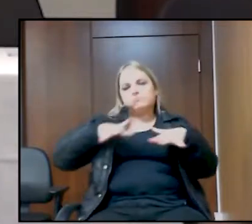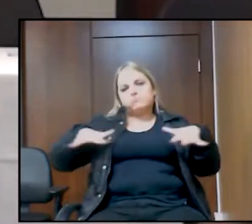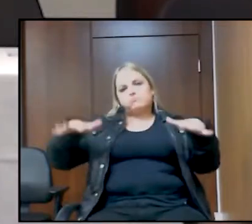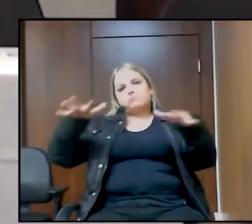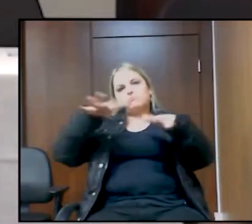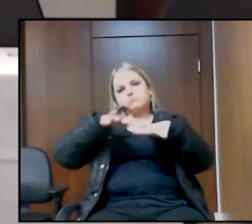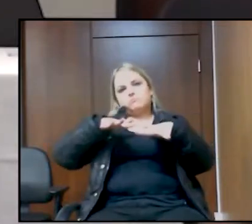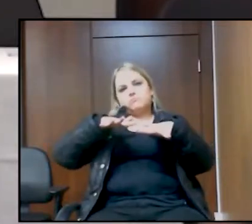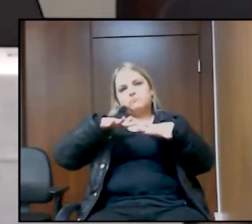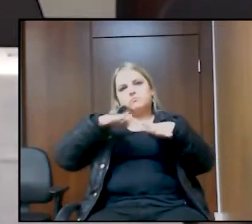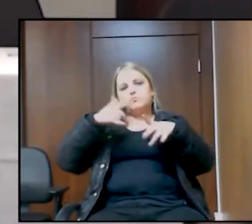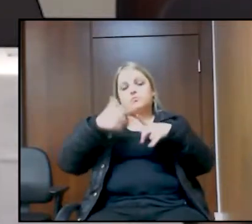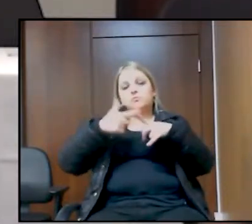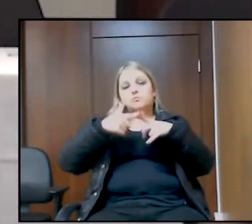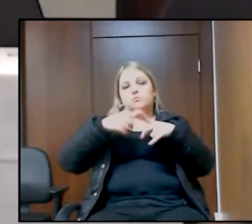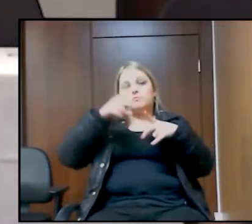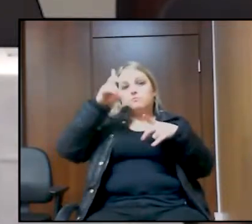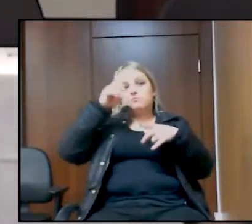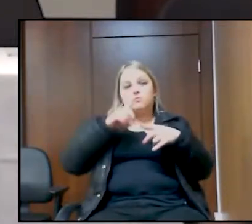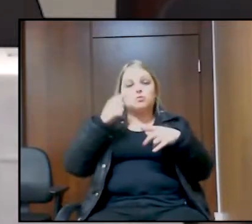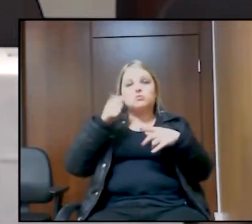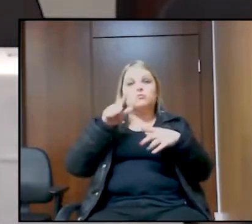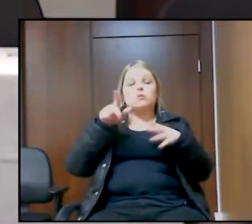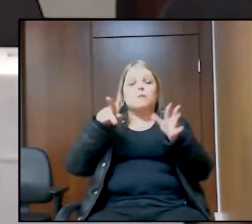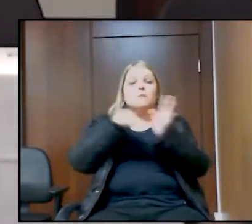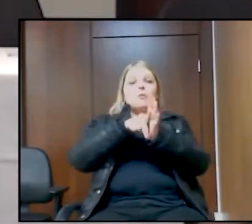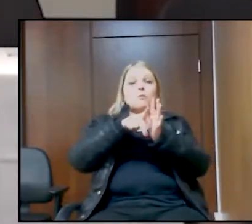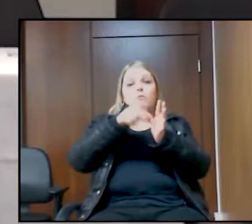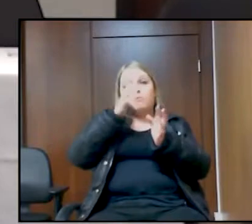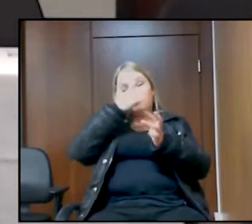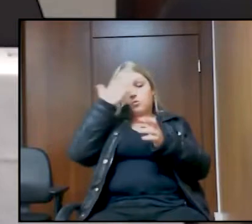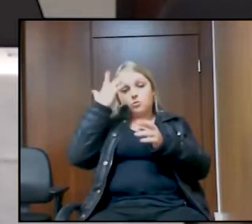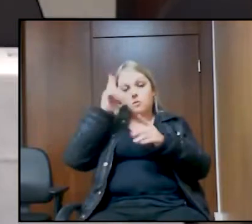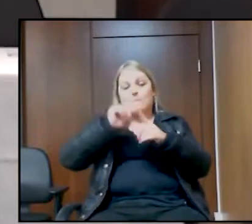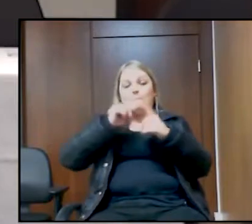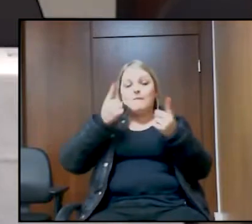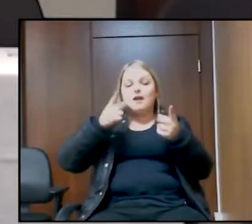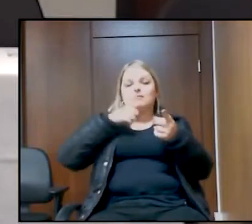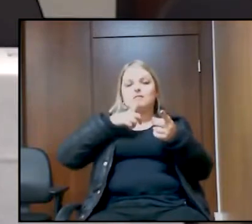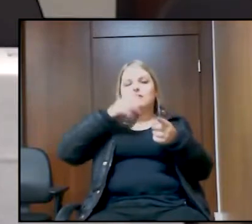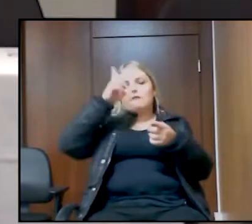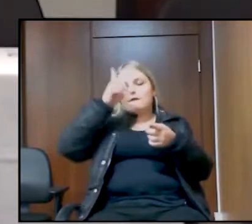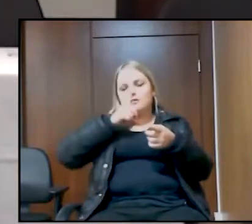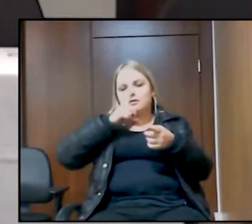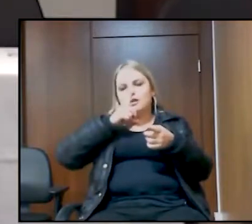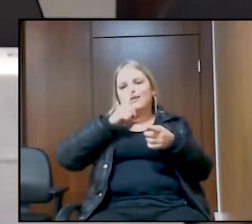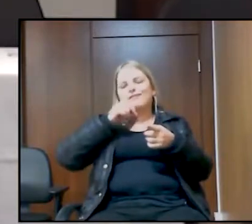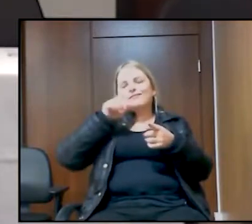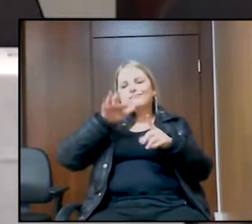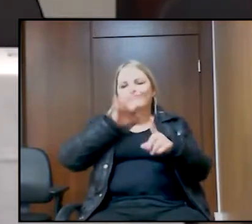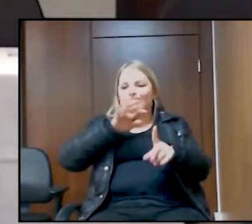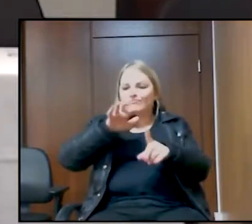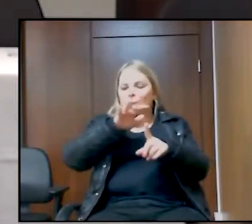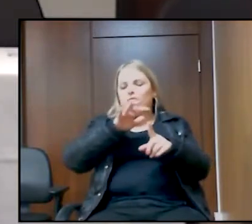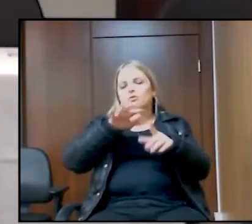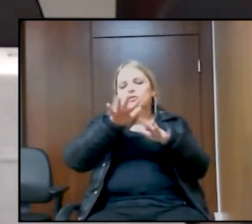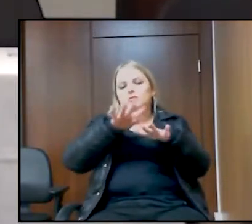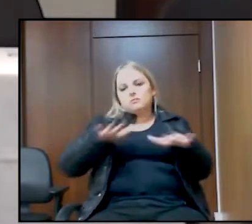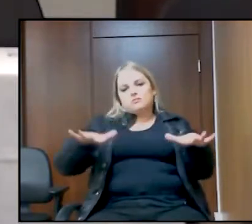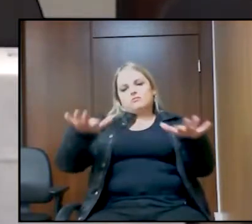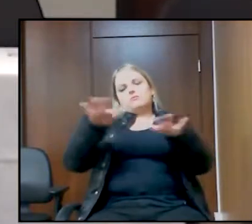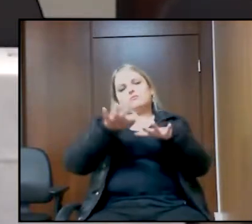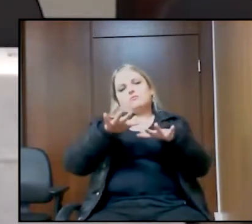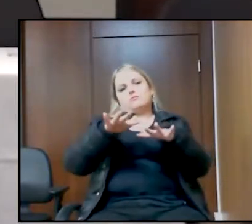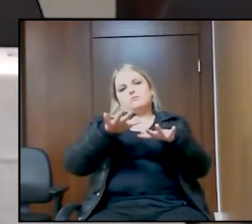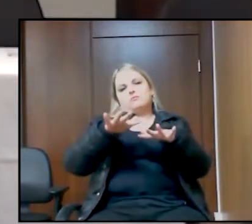está apenas na pessoa, mas é uma interação. Então eu pergunto, né, por que 3%? Se, por exemplo, nós temos